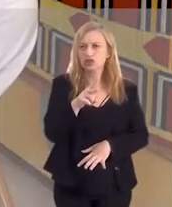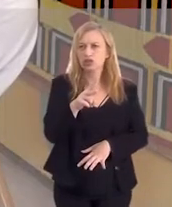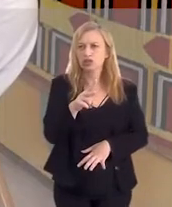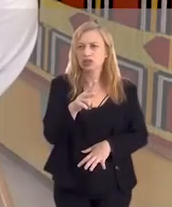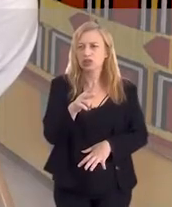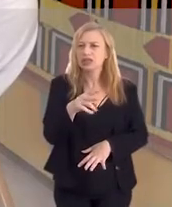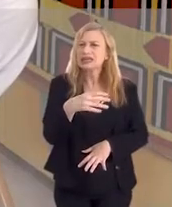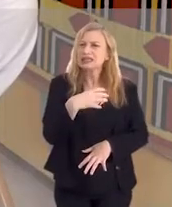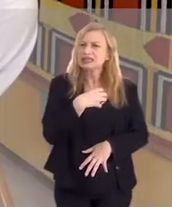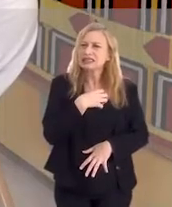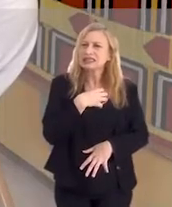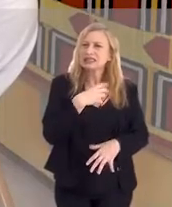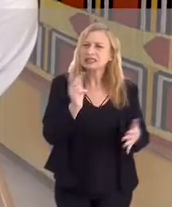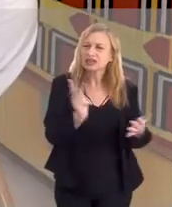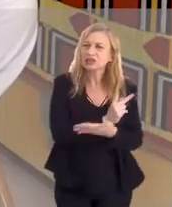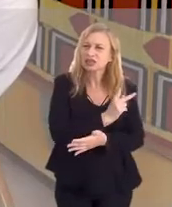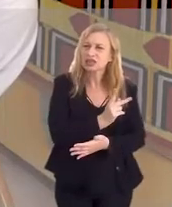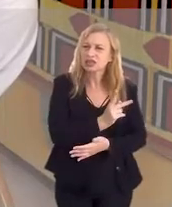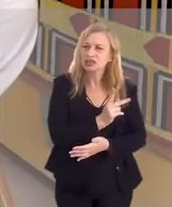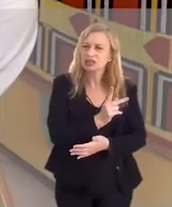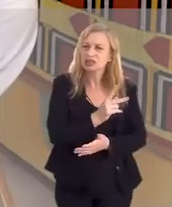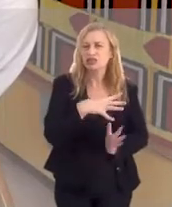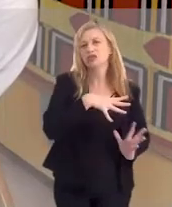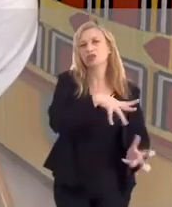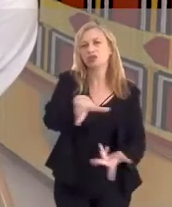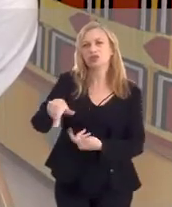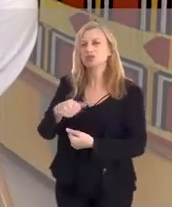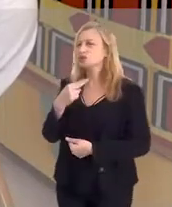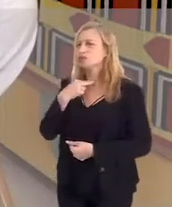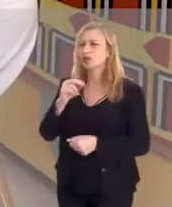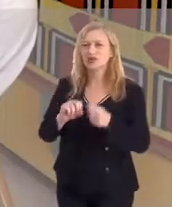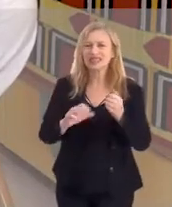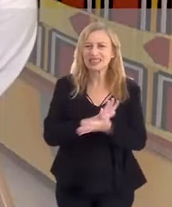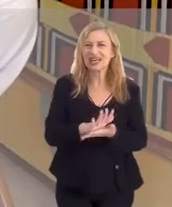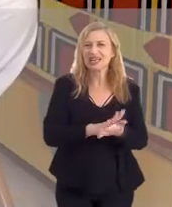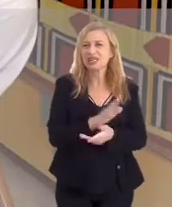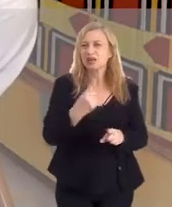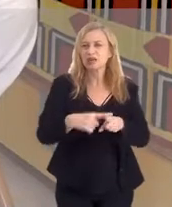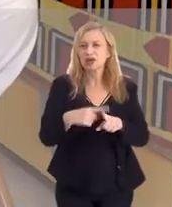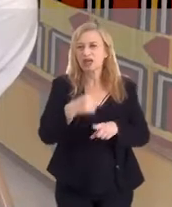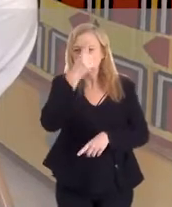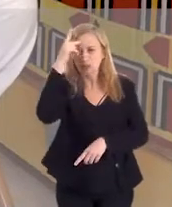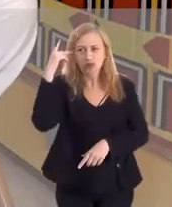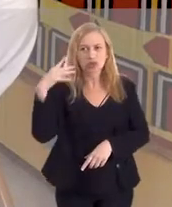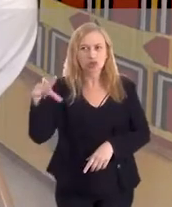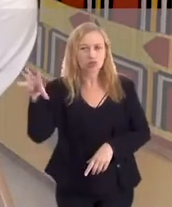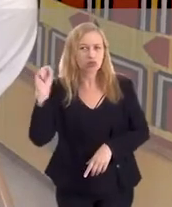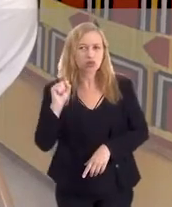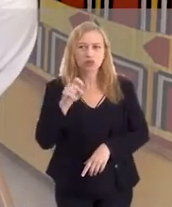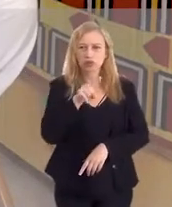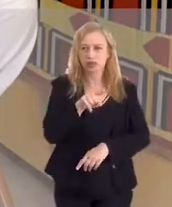forte, você sente que está acontecendo algo no planeta e você não pode fazer nada porque as pessoas não te ouvem.